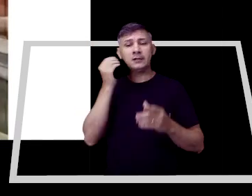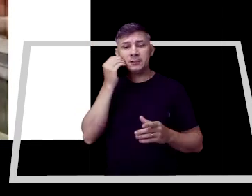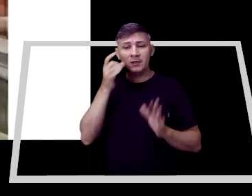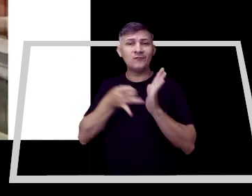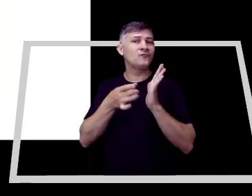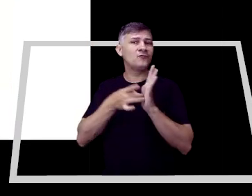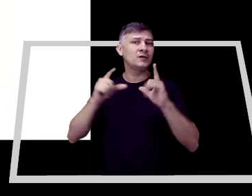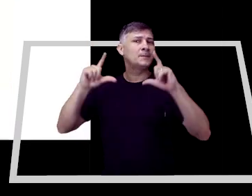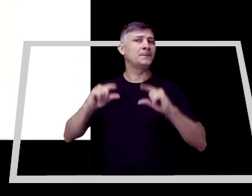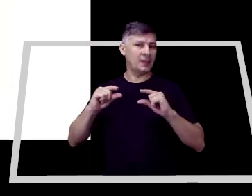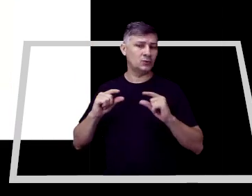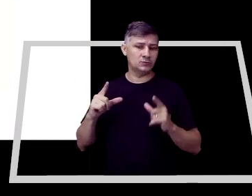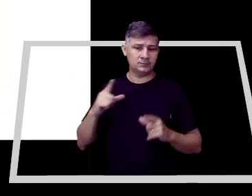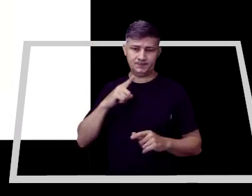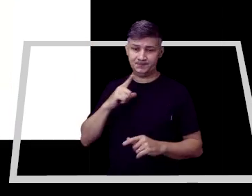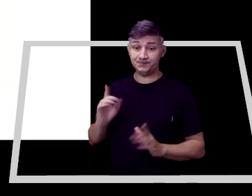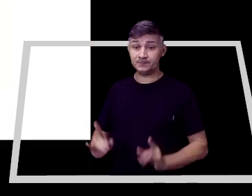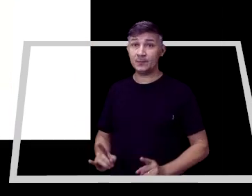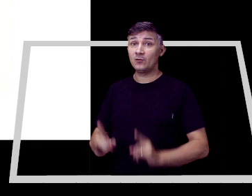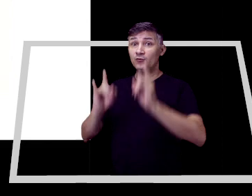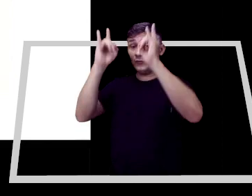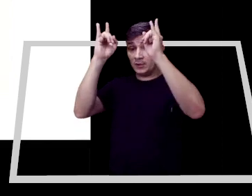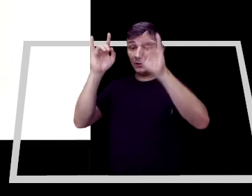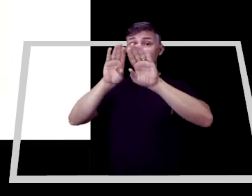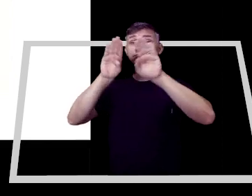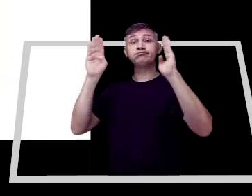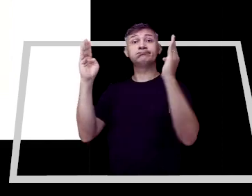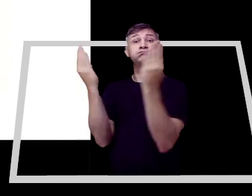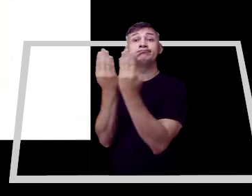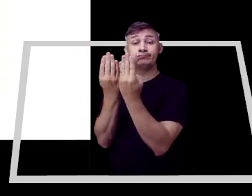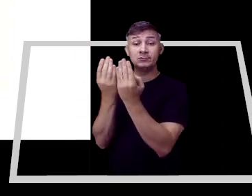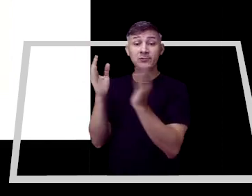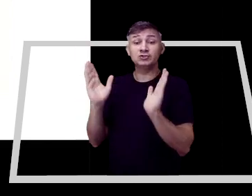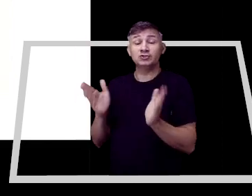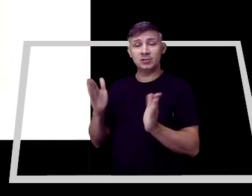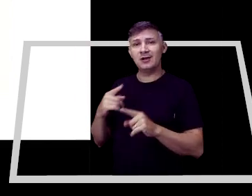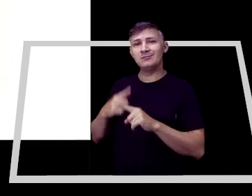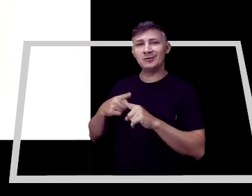envidraçadas. Essa é uma vista, então, desse vazio que foi gerado um pouco